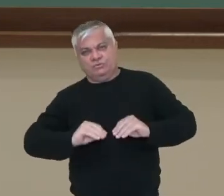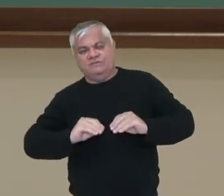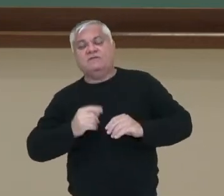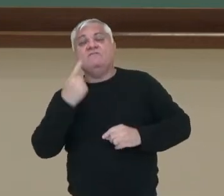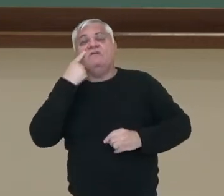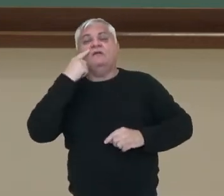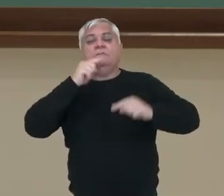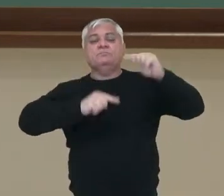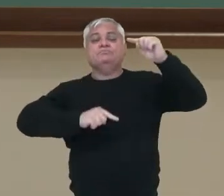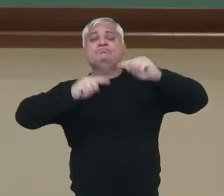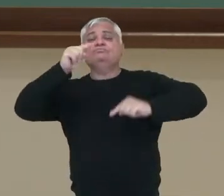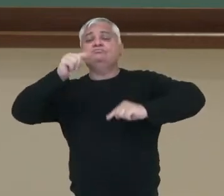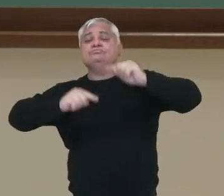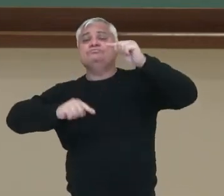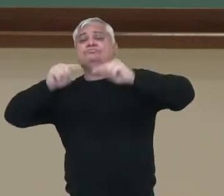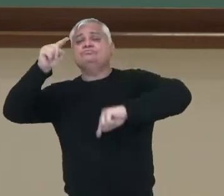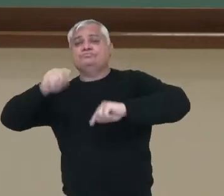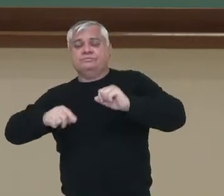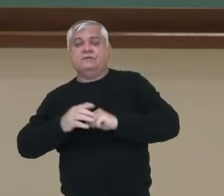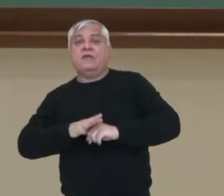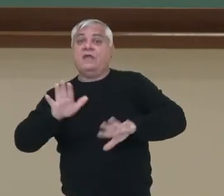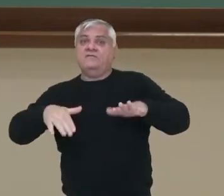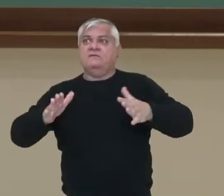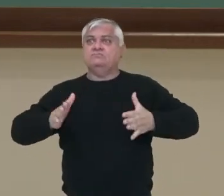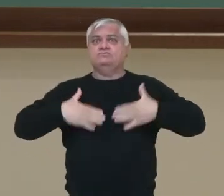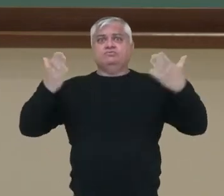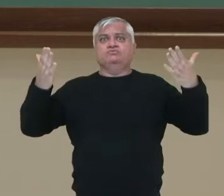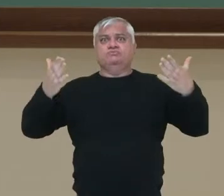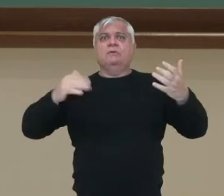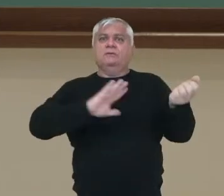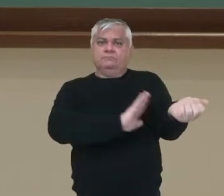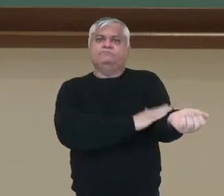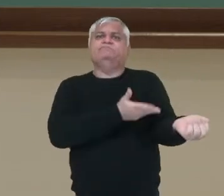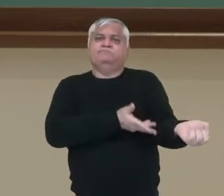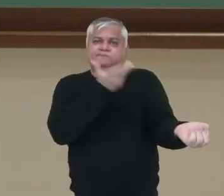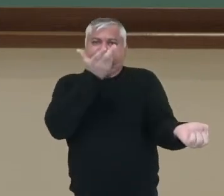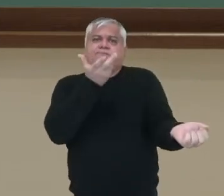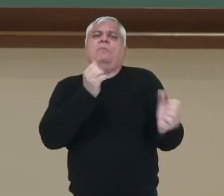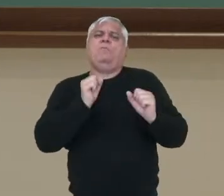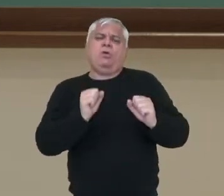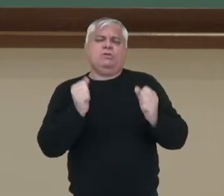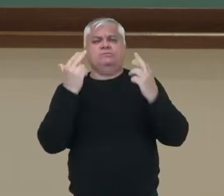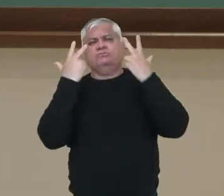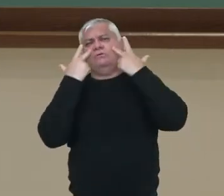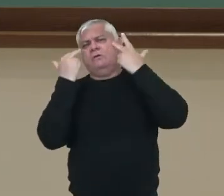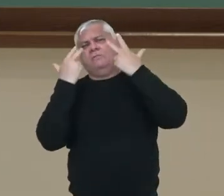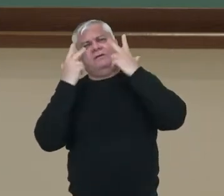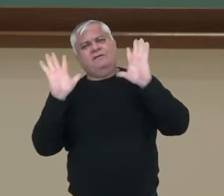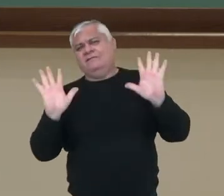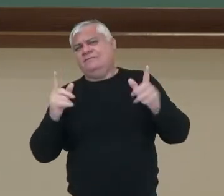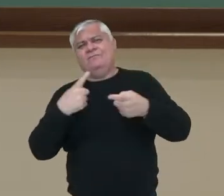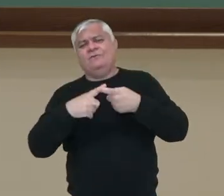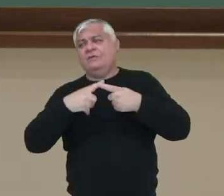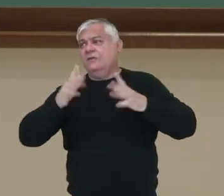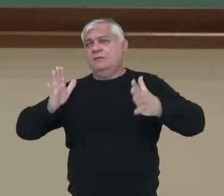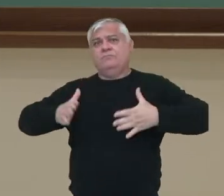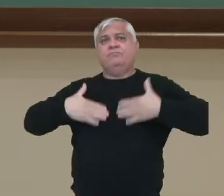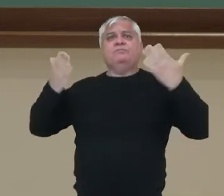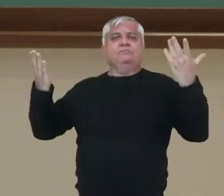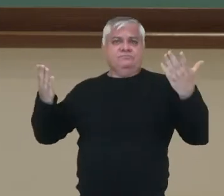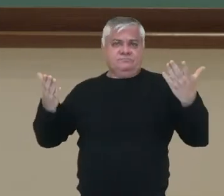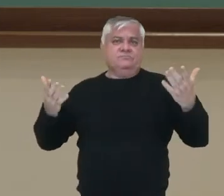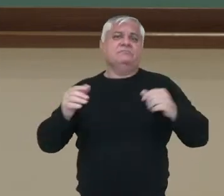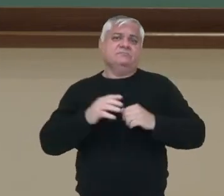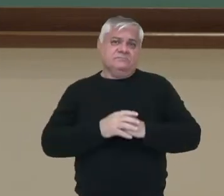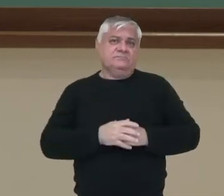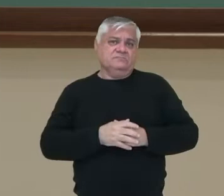acima. No momento de susto, por exemplo, a nossa pressão pode subir, é natural, tá? Por conta de hormônios que são